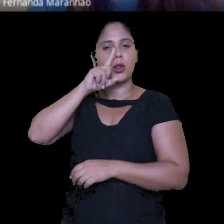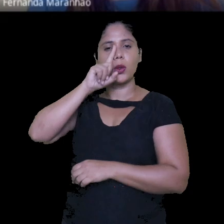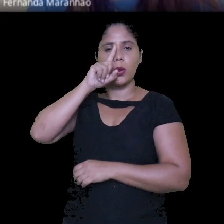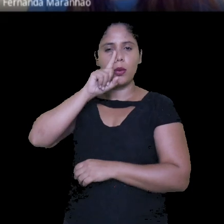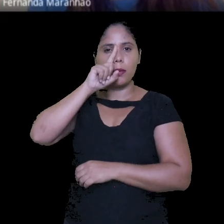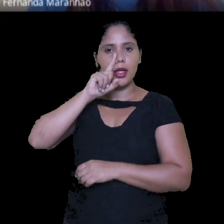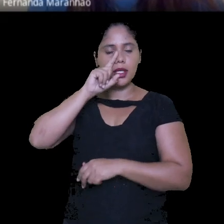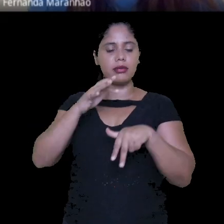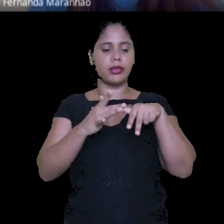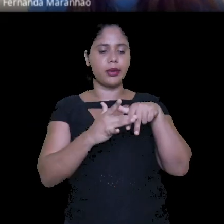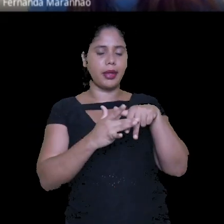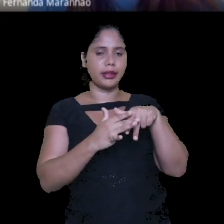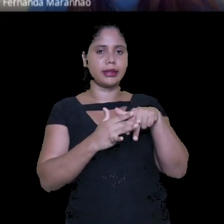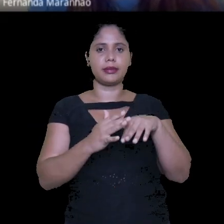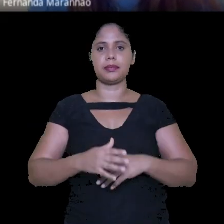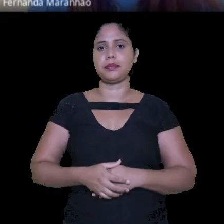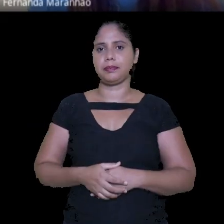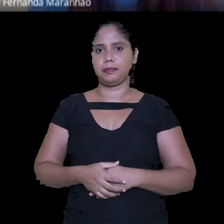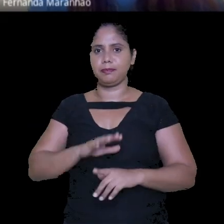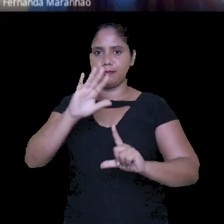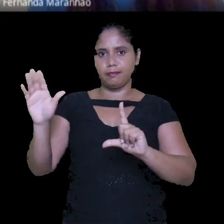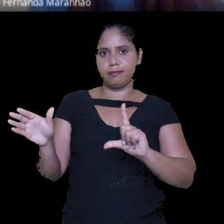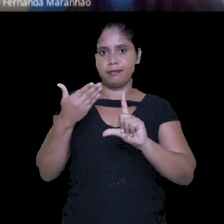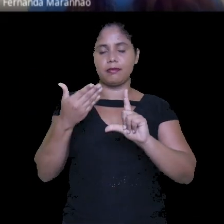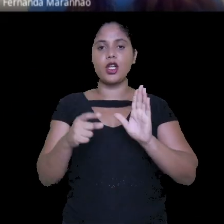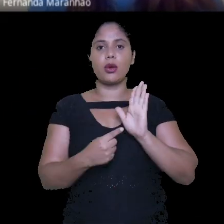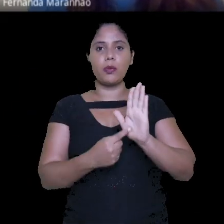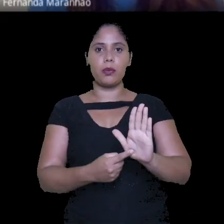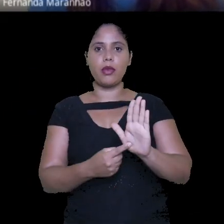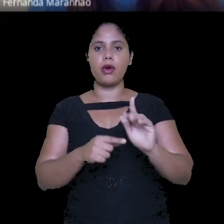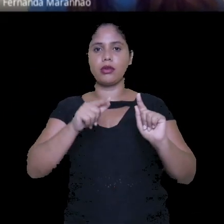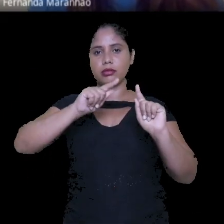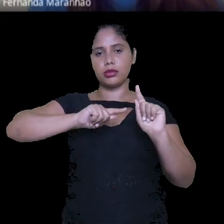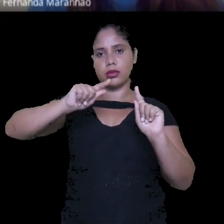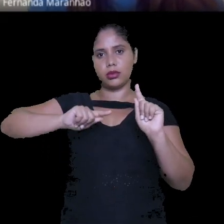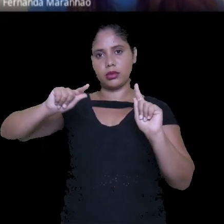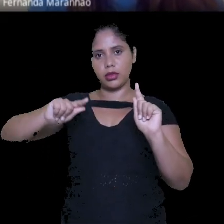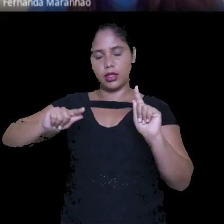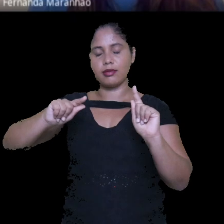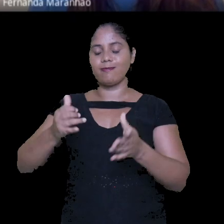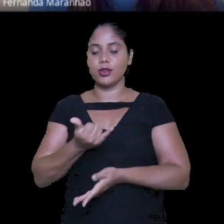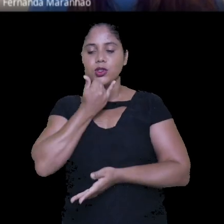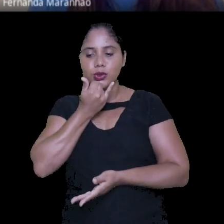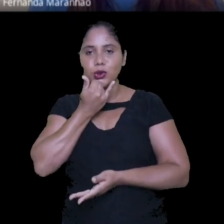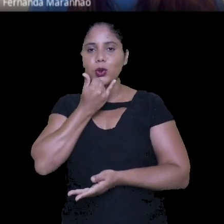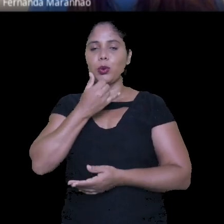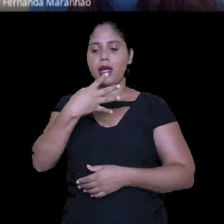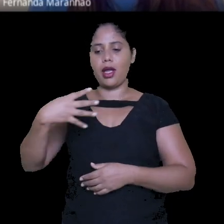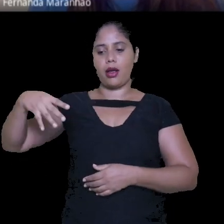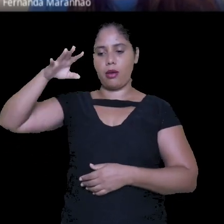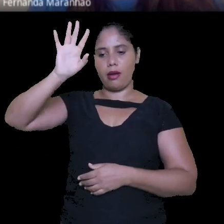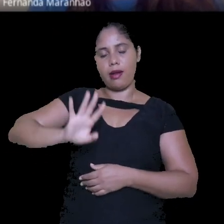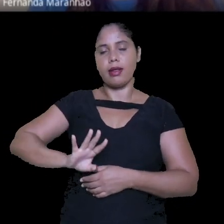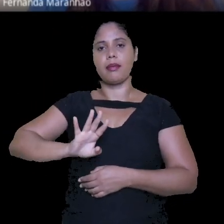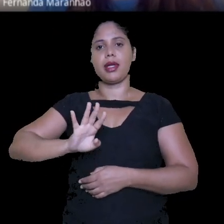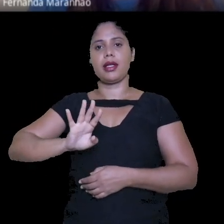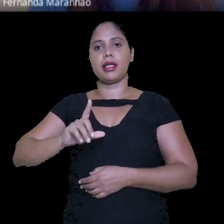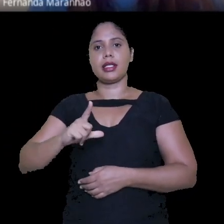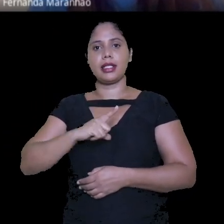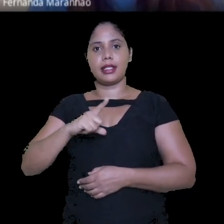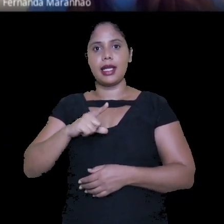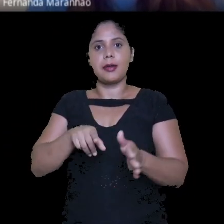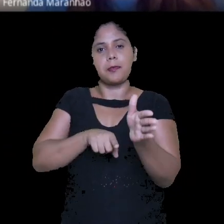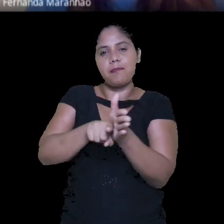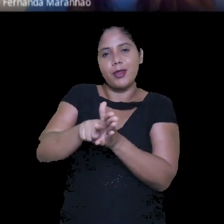Brasileira de Estudos sobre Hipertensão na Gravidez, que é um braço da Federação Brasileira de Associações dos Ginecologistas e Obstetrícia,